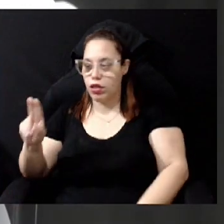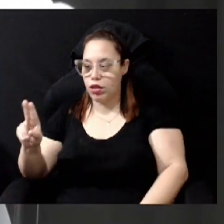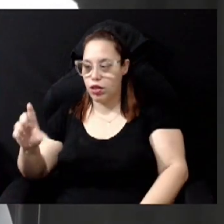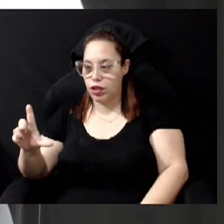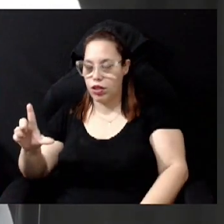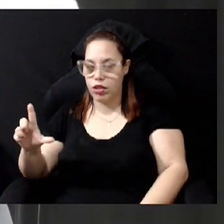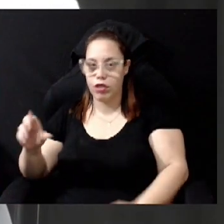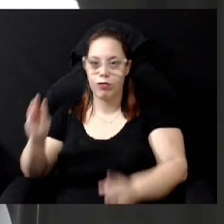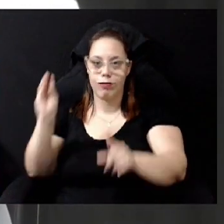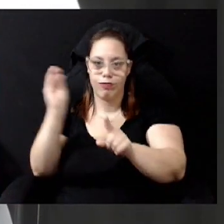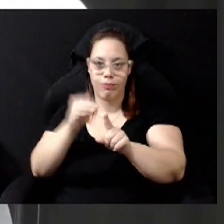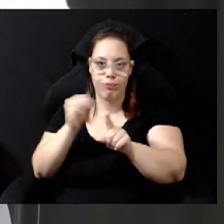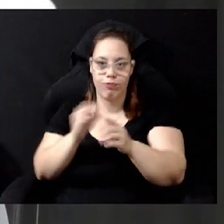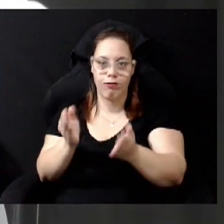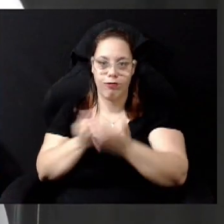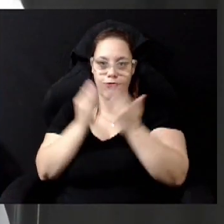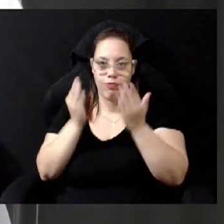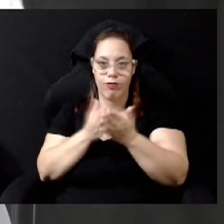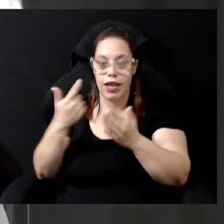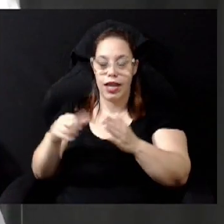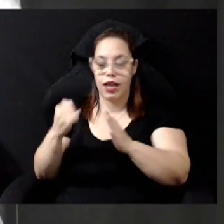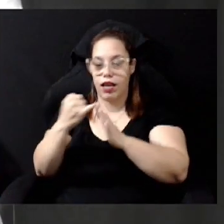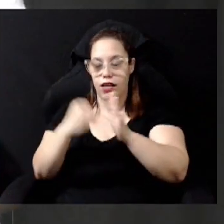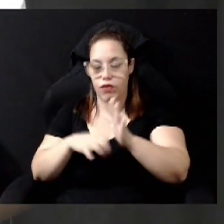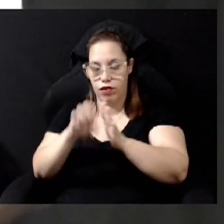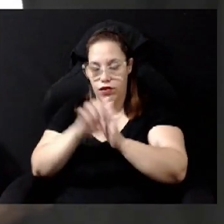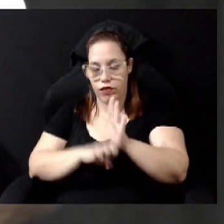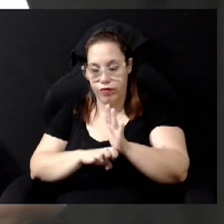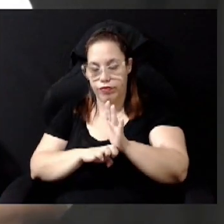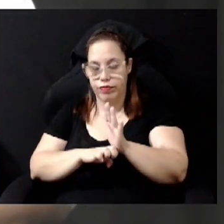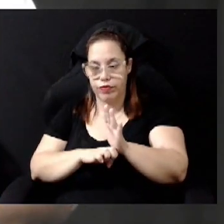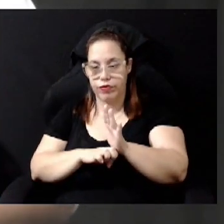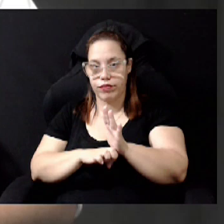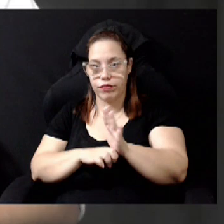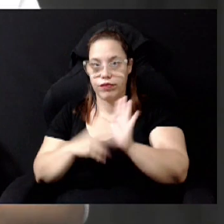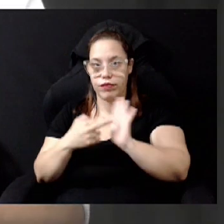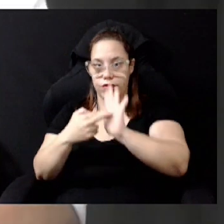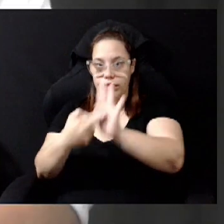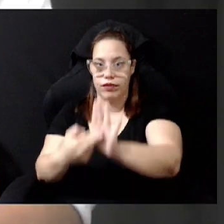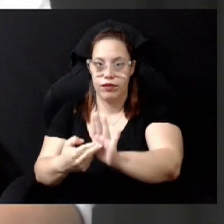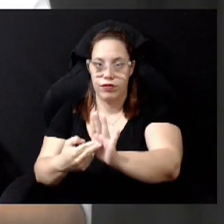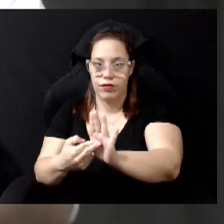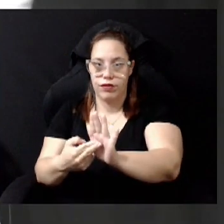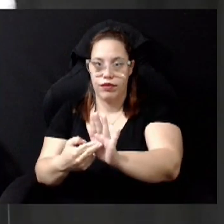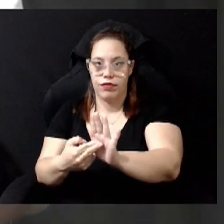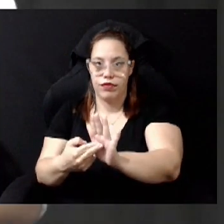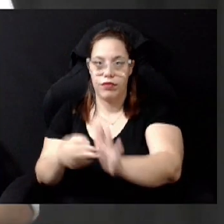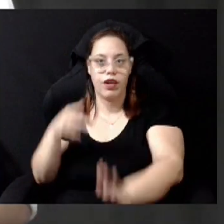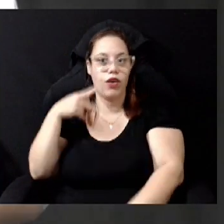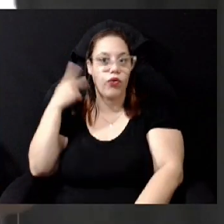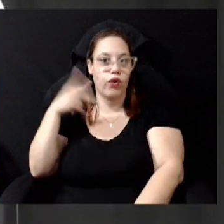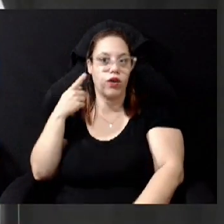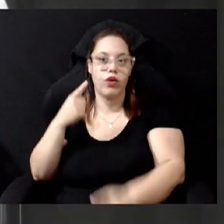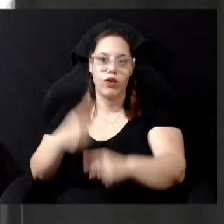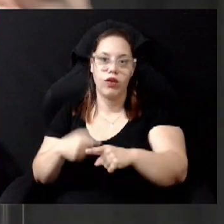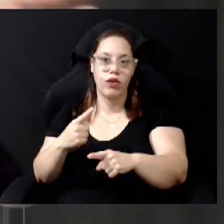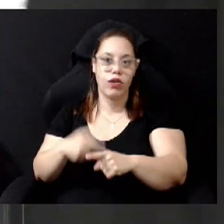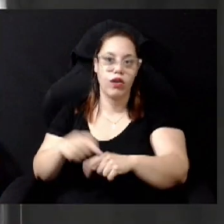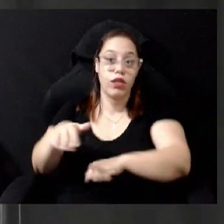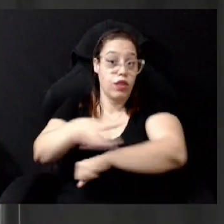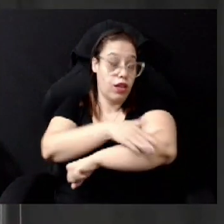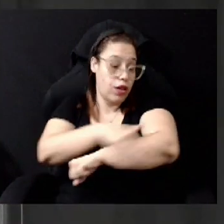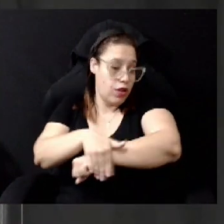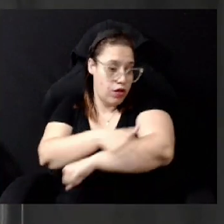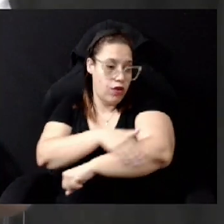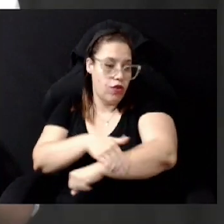carentes sem infraestrutura da cidade. E a única referência política que o cidadão tem é o vereador, porque o vereador está na rua, o vereador hoje